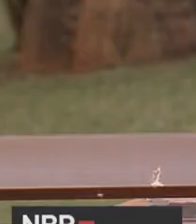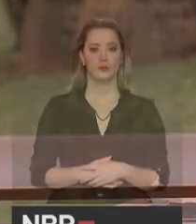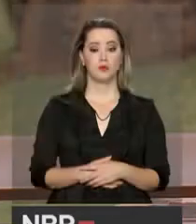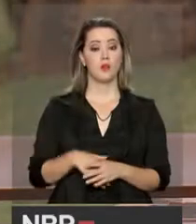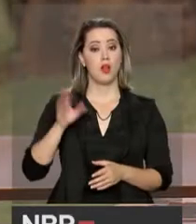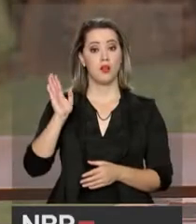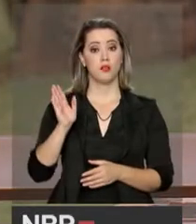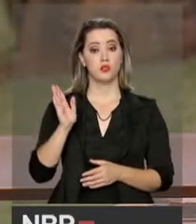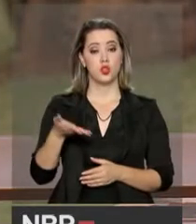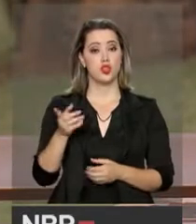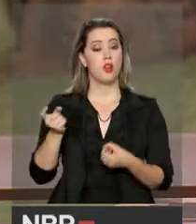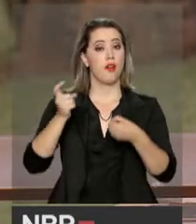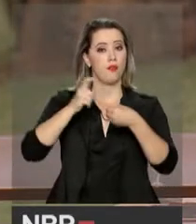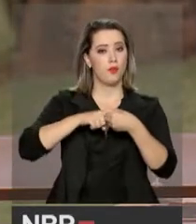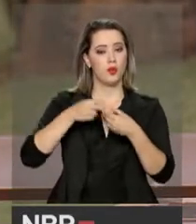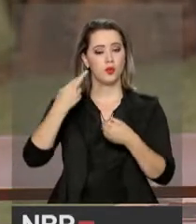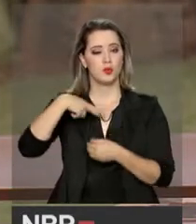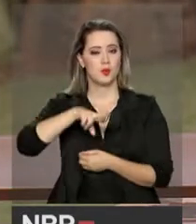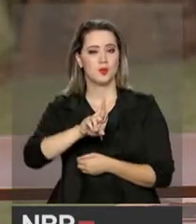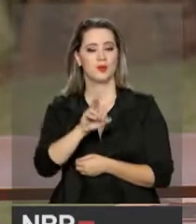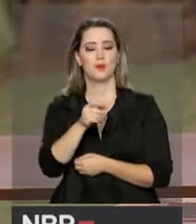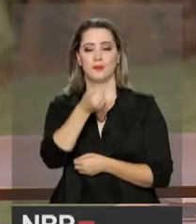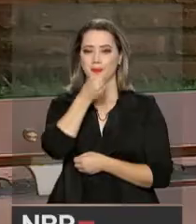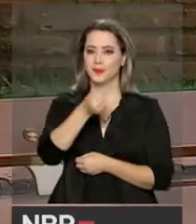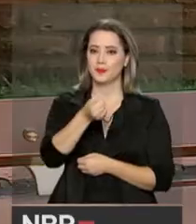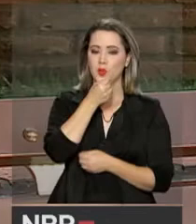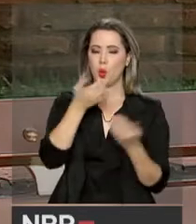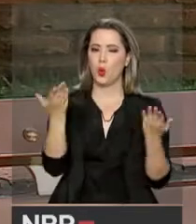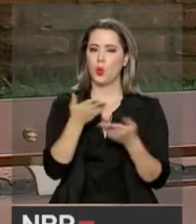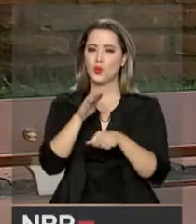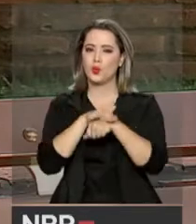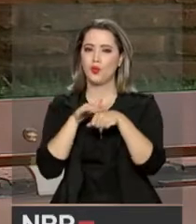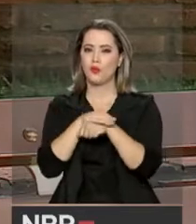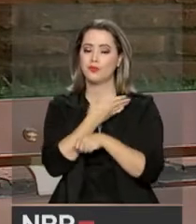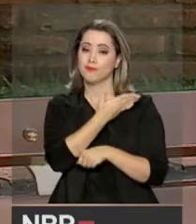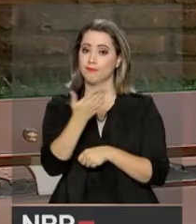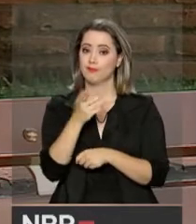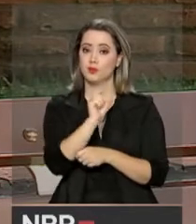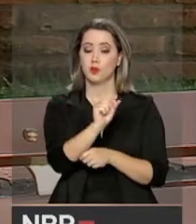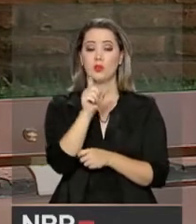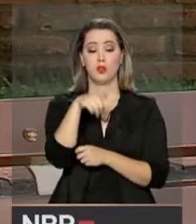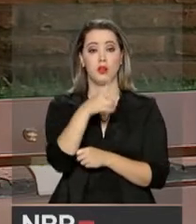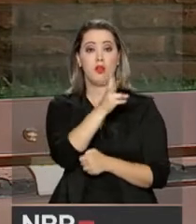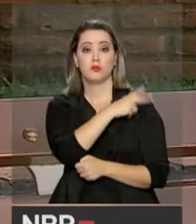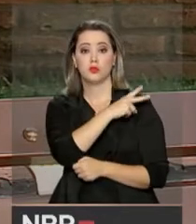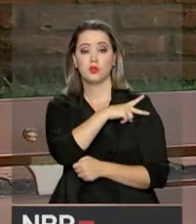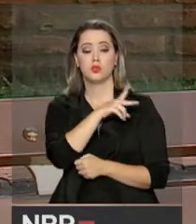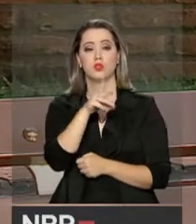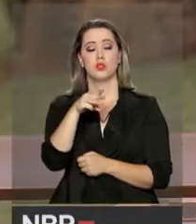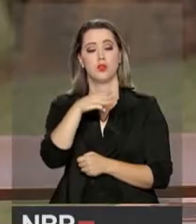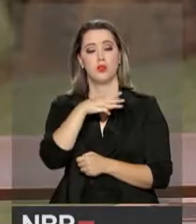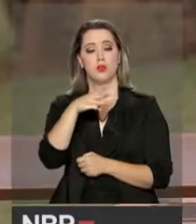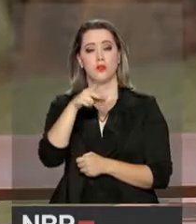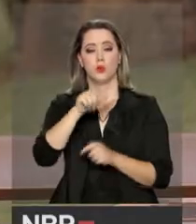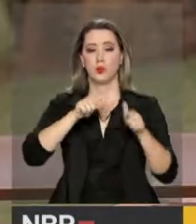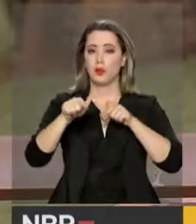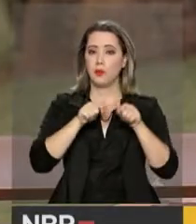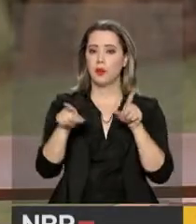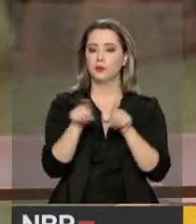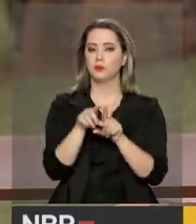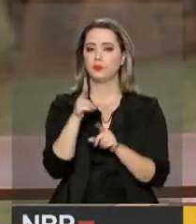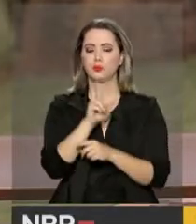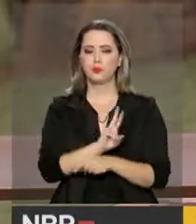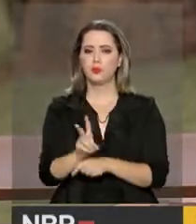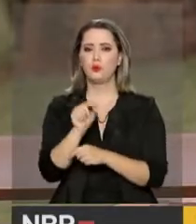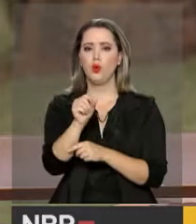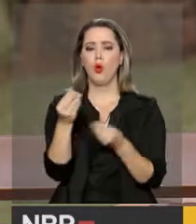Já estamos de volta com o NBR Entrevista, conversando hoje com Jefferson Seidler, que é auditor fiscal do trabalho. Jefferson,